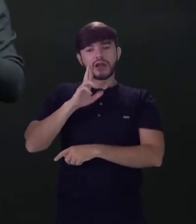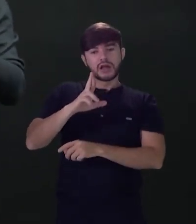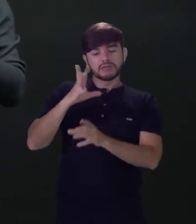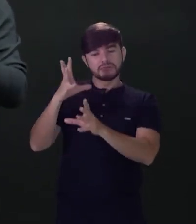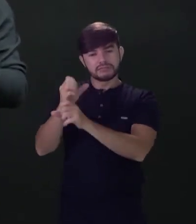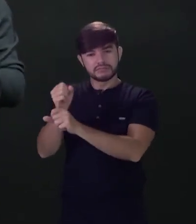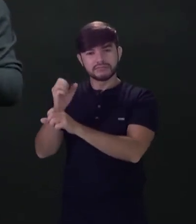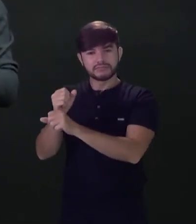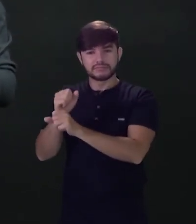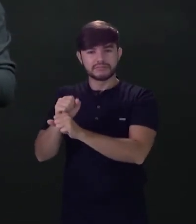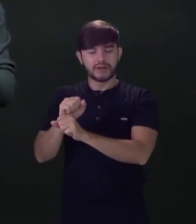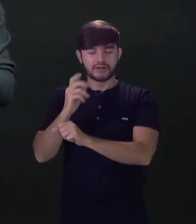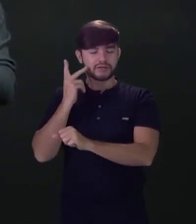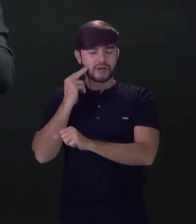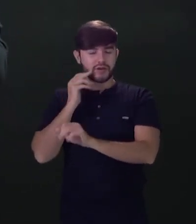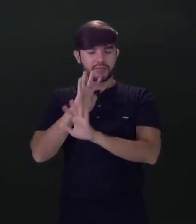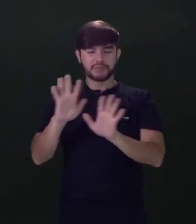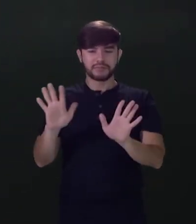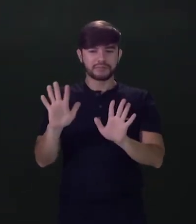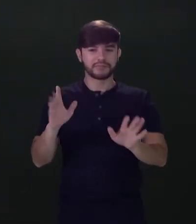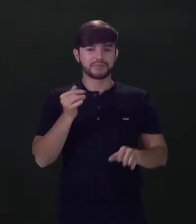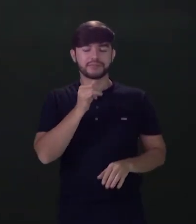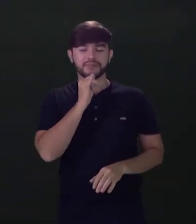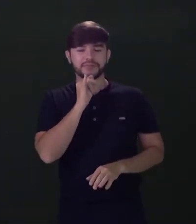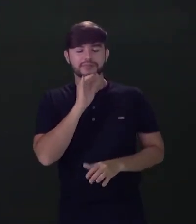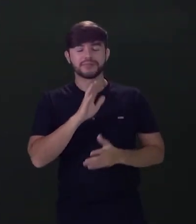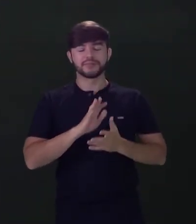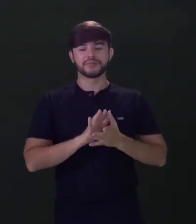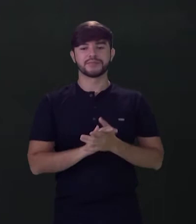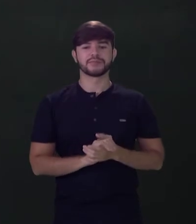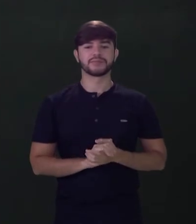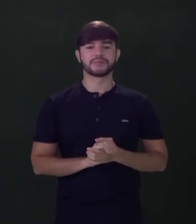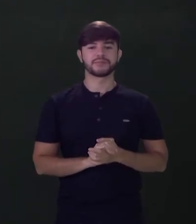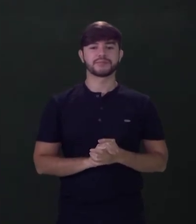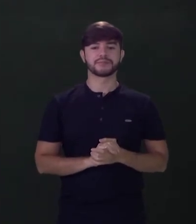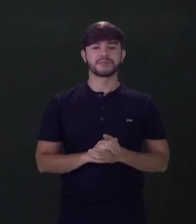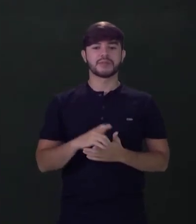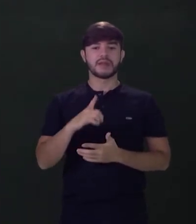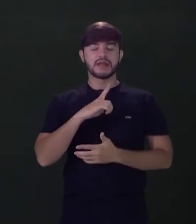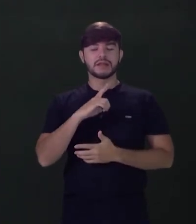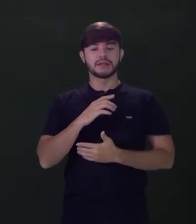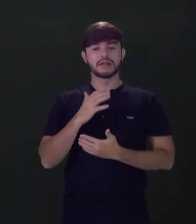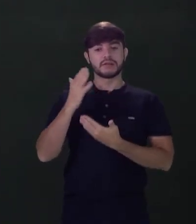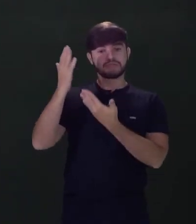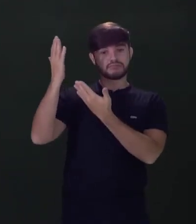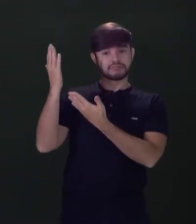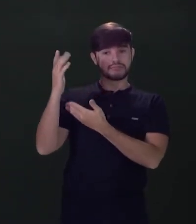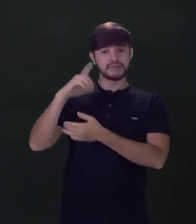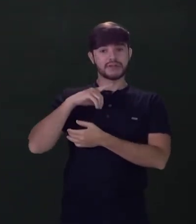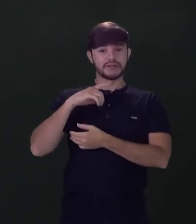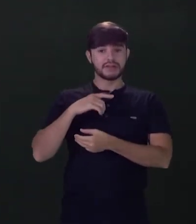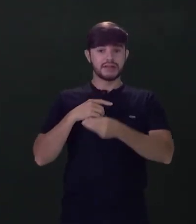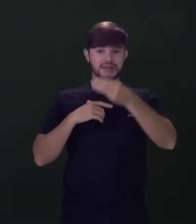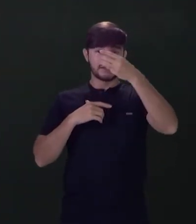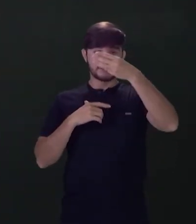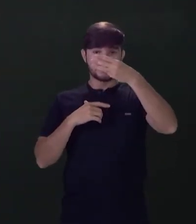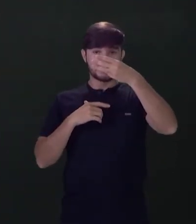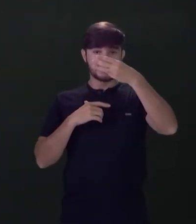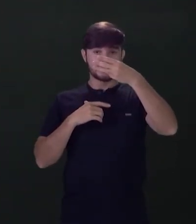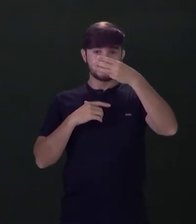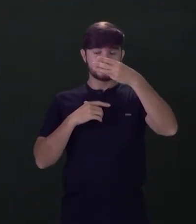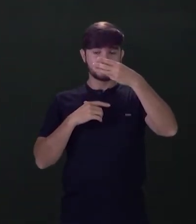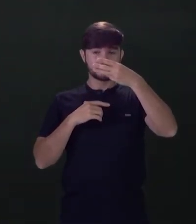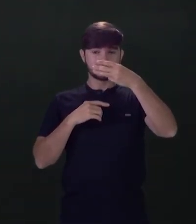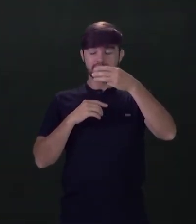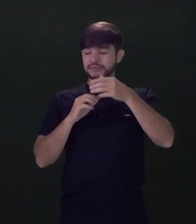a potenciação normal que aparecer. Vamos verificar aqui um exemplo? Olha só. Eu tenho aqui no caso 3 elevado a